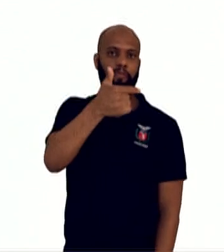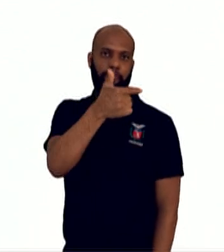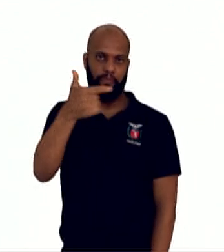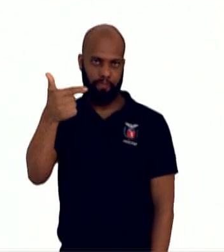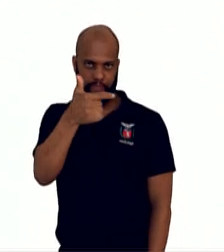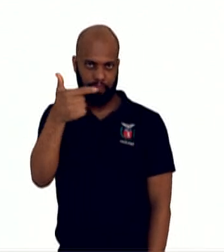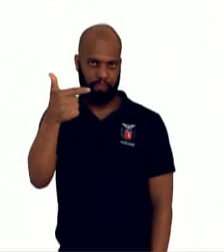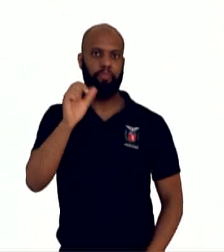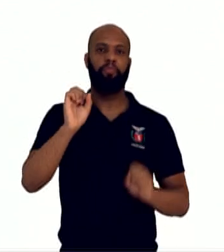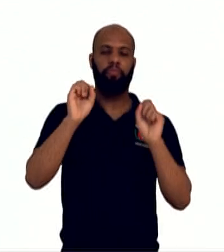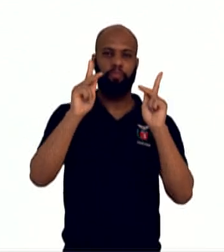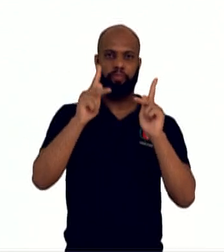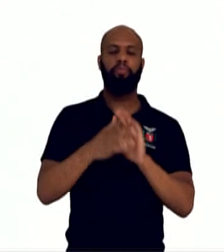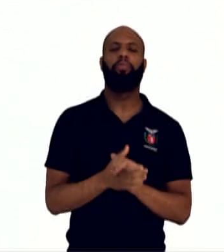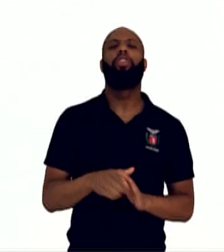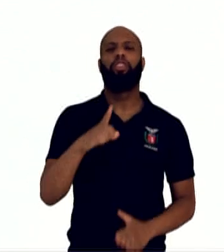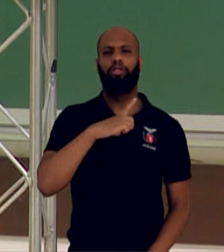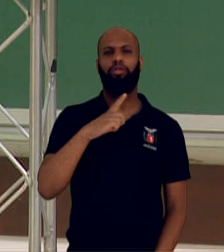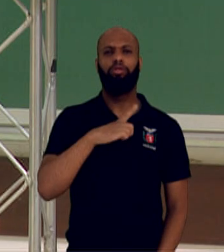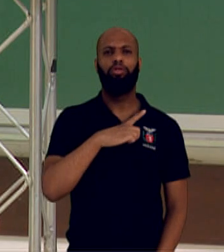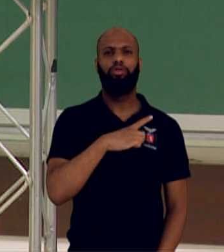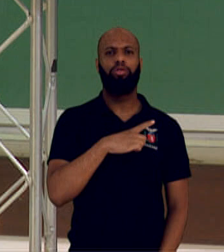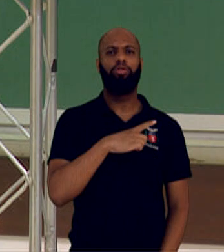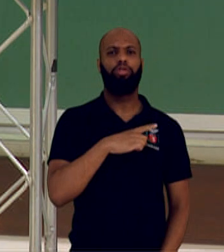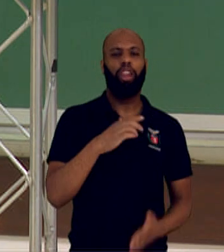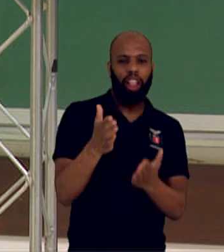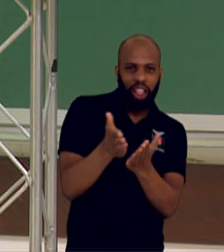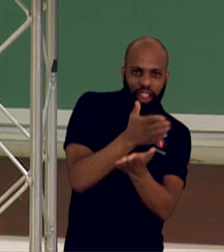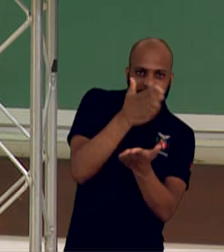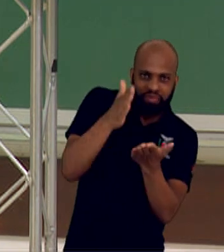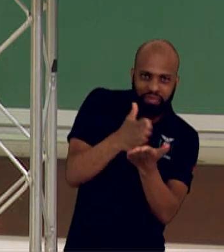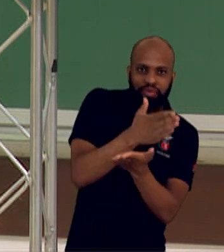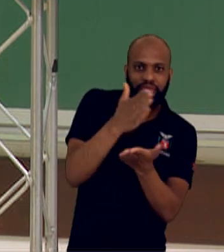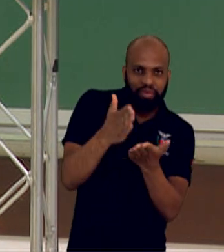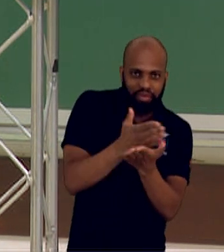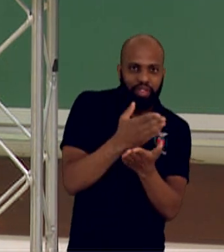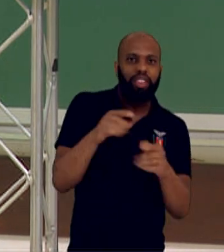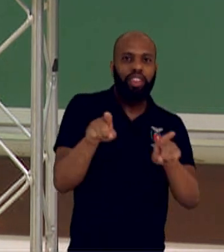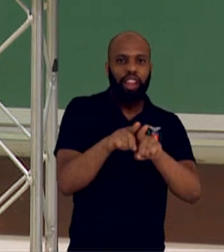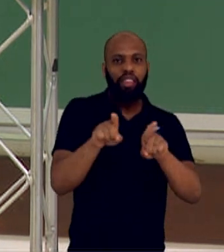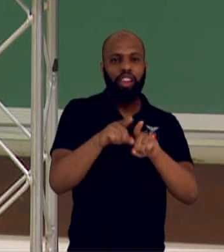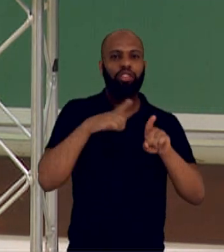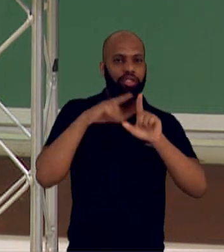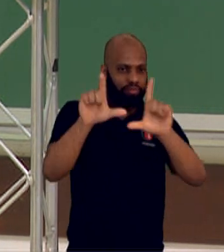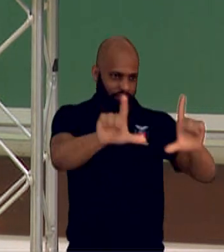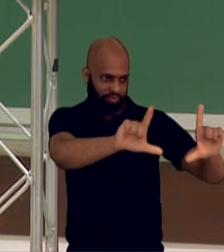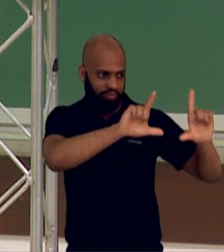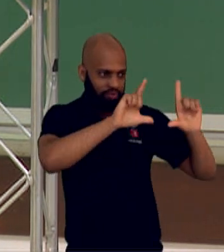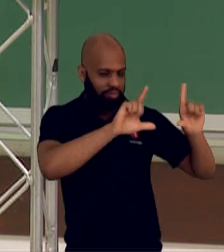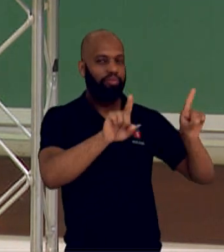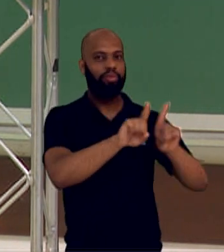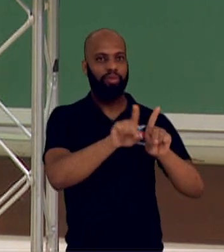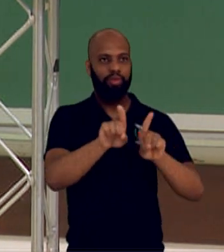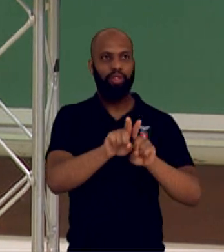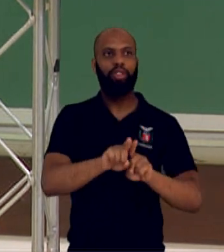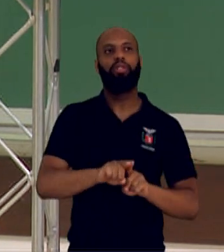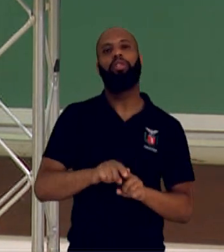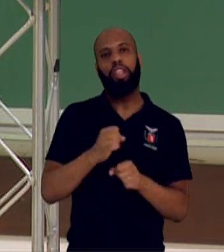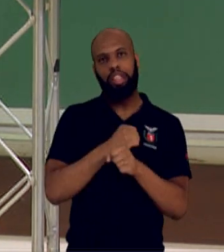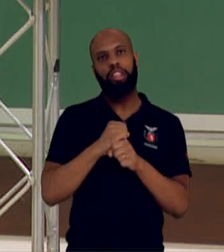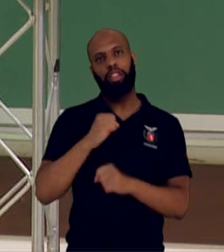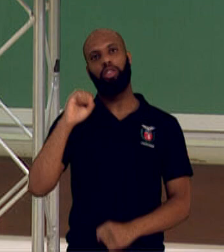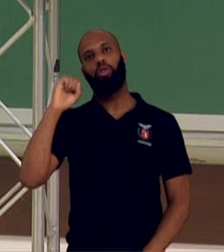1922, certo? Isso estava lá no catálogo, estava no cartaz, né? Que eu mostrei